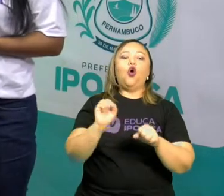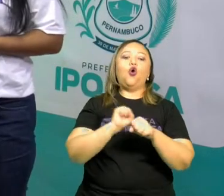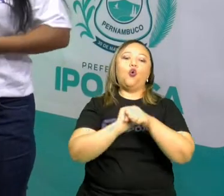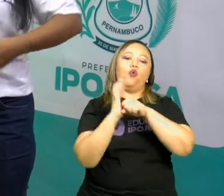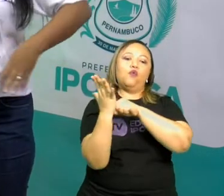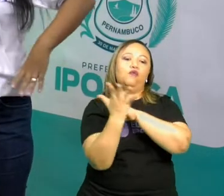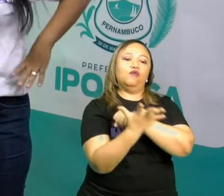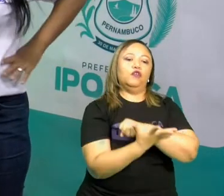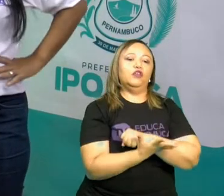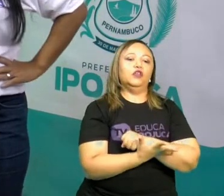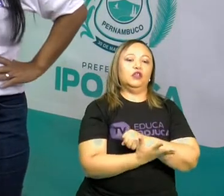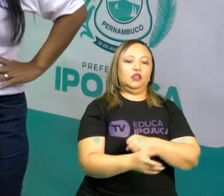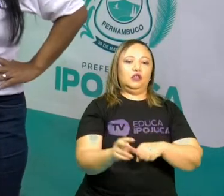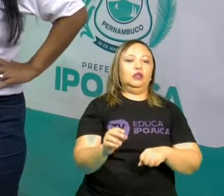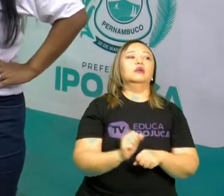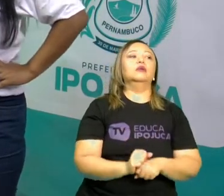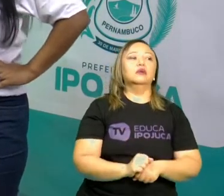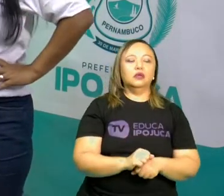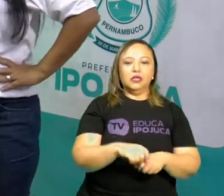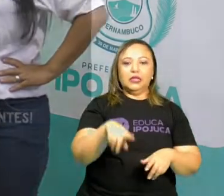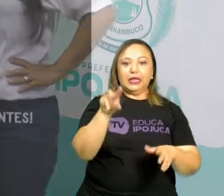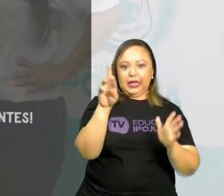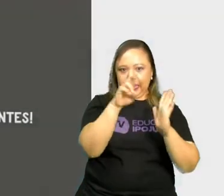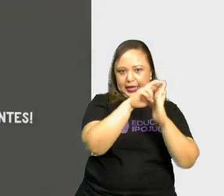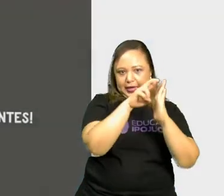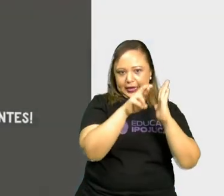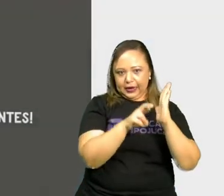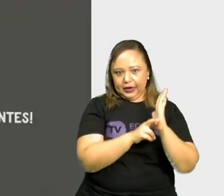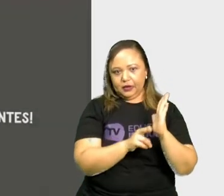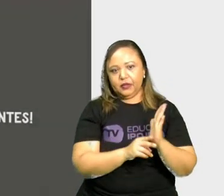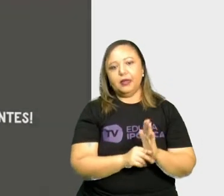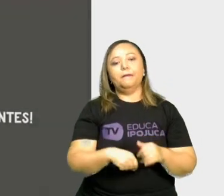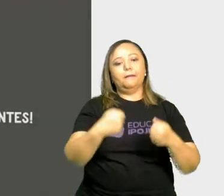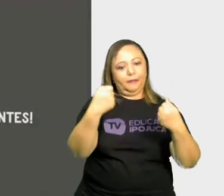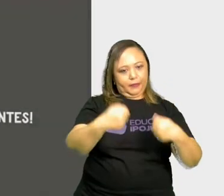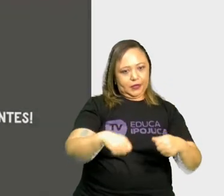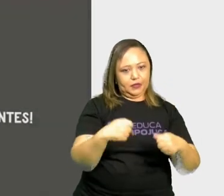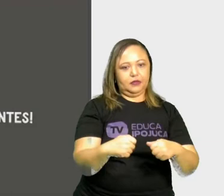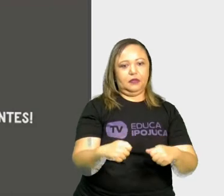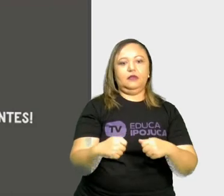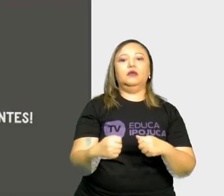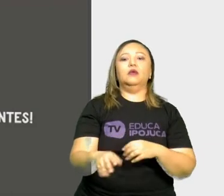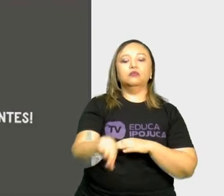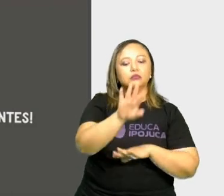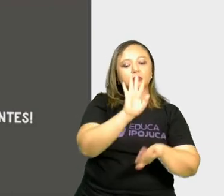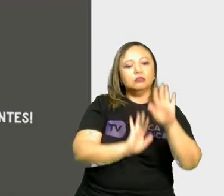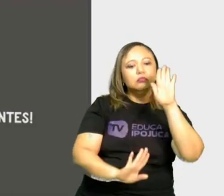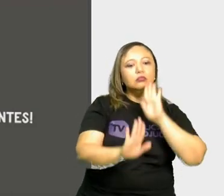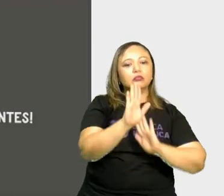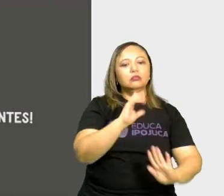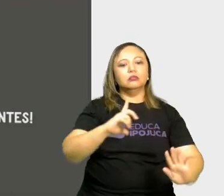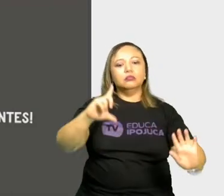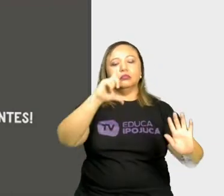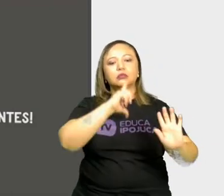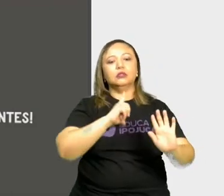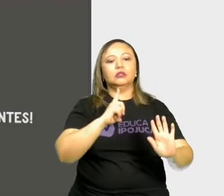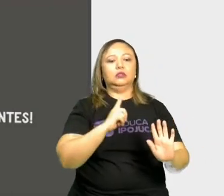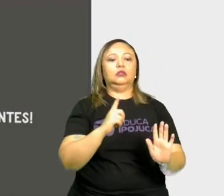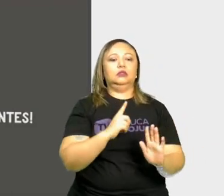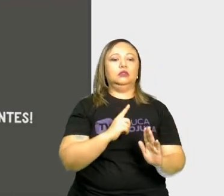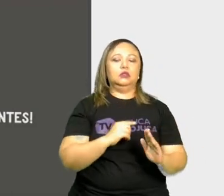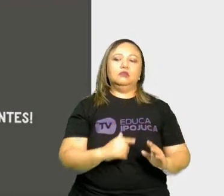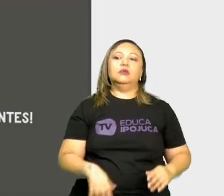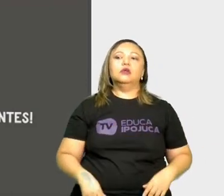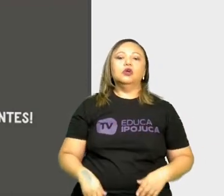Covid-19. E ele tem regras, ó. Temos que nos proteger do coronavírus. E o melhor local para isso é